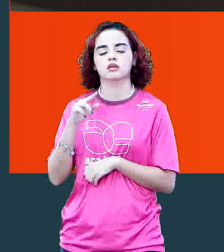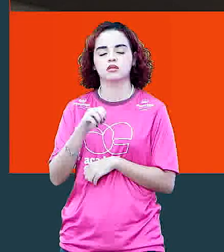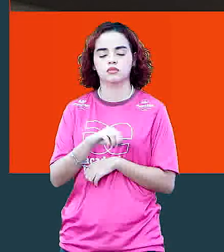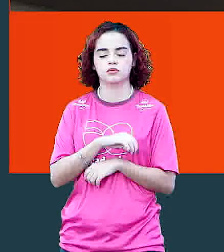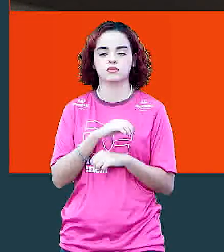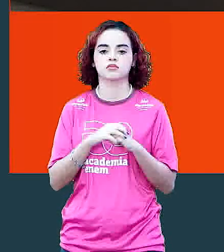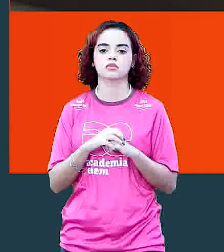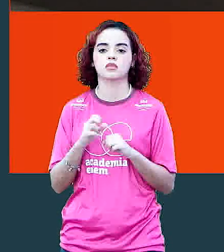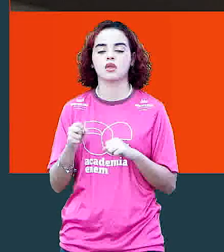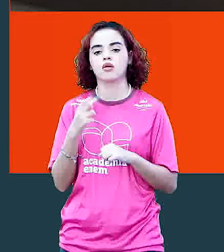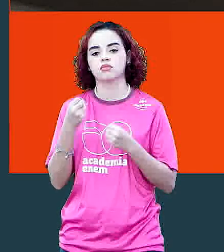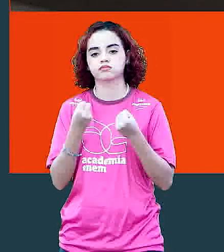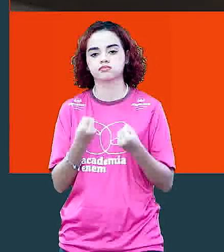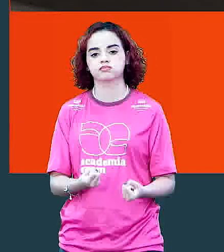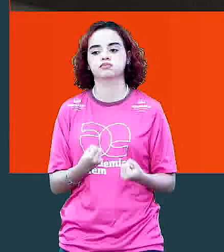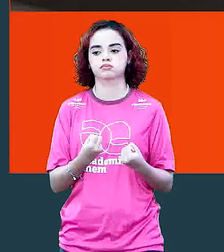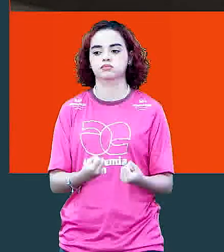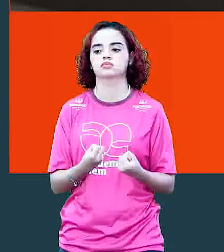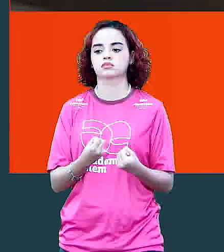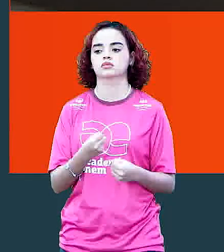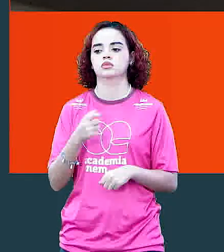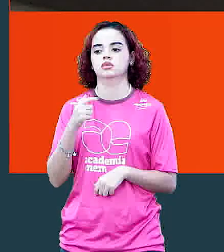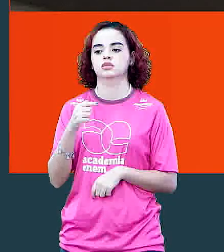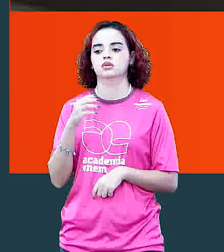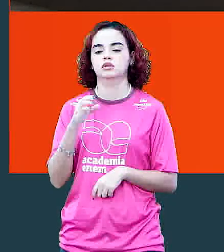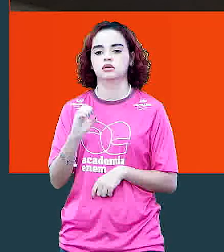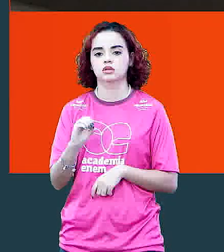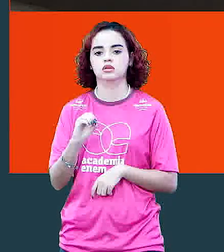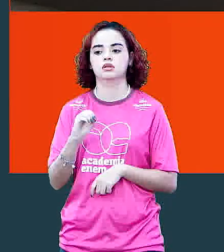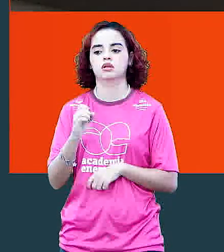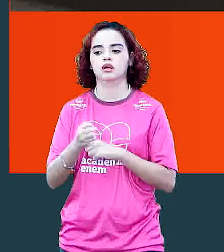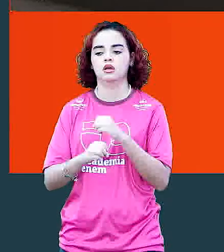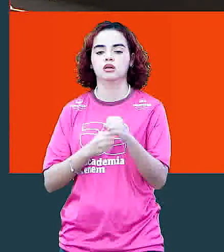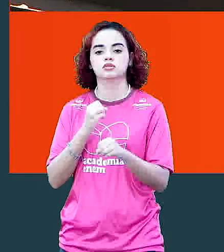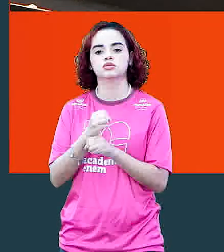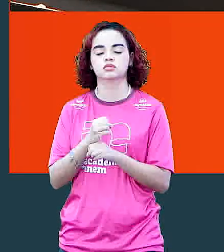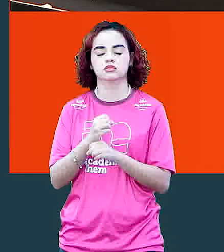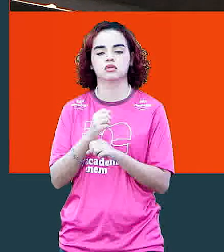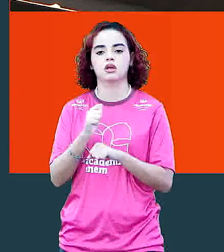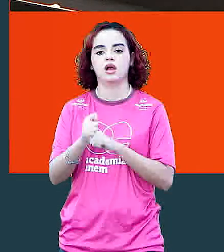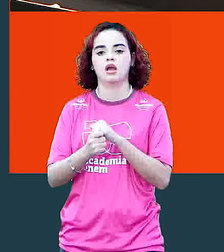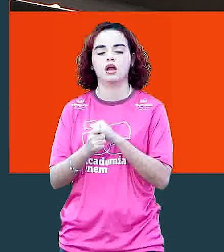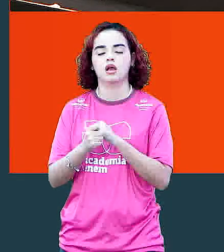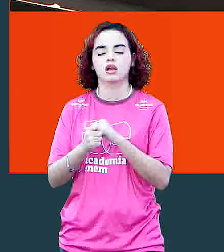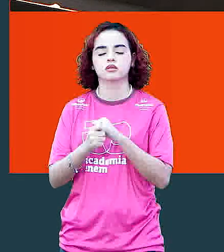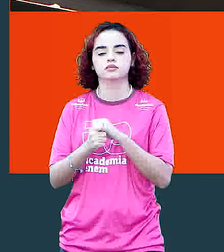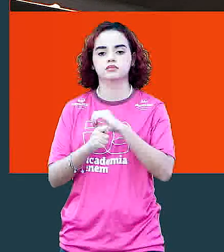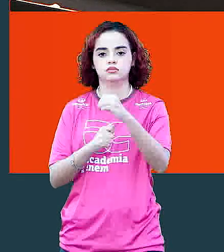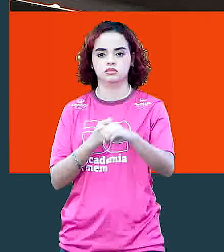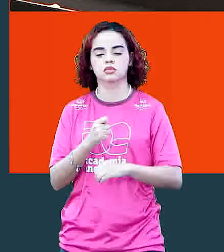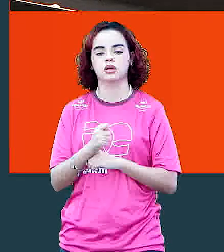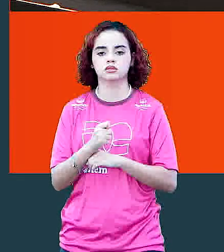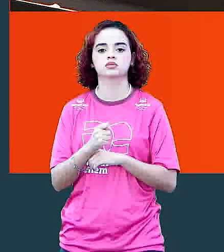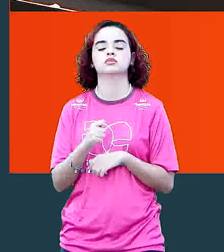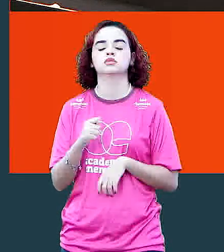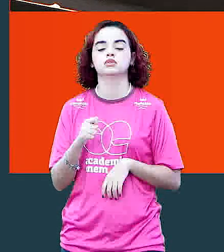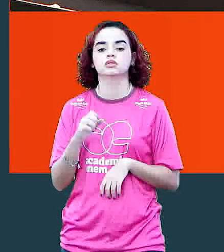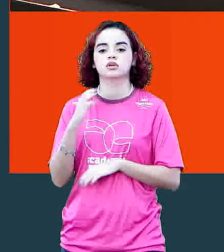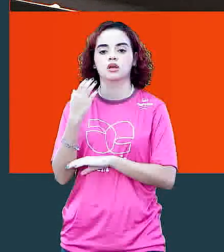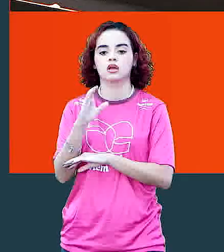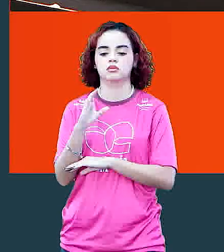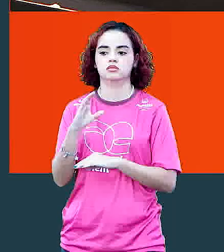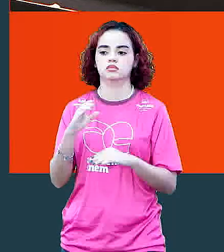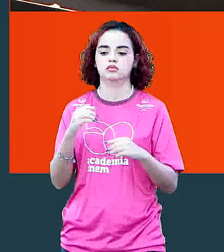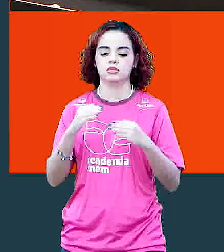Ou os mais pesados, contendo até 70 átomos de carbono, que fica onde, galera? Lá embaixo, na base da destilação.